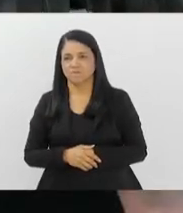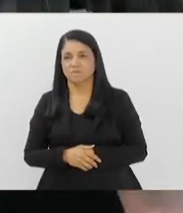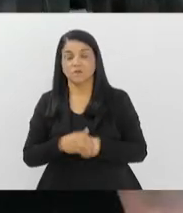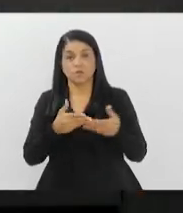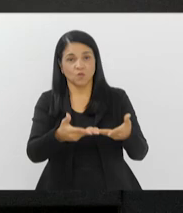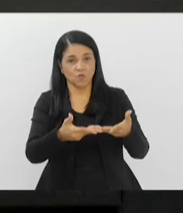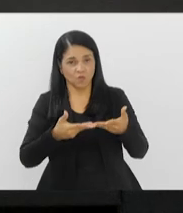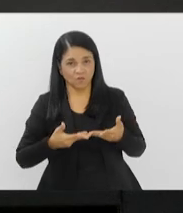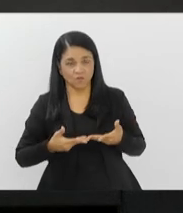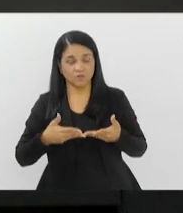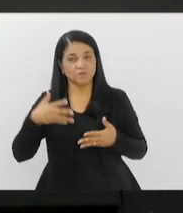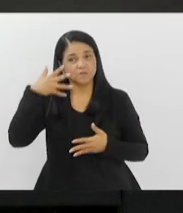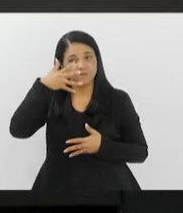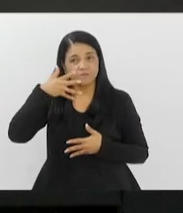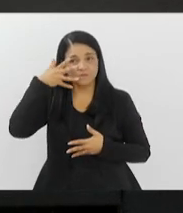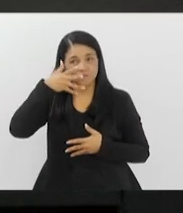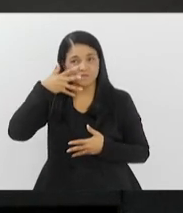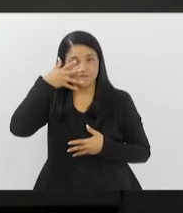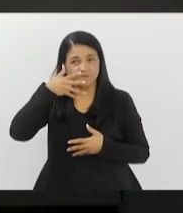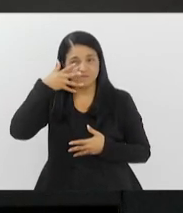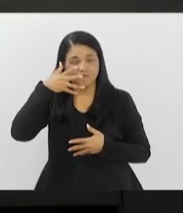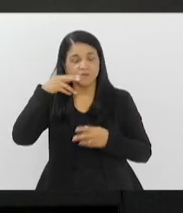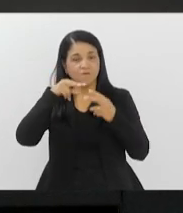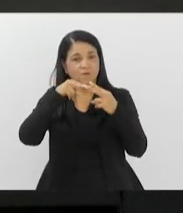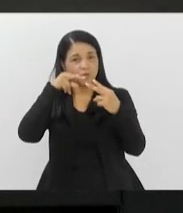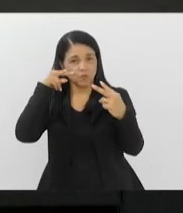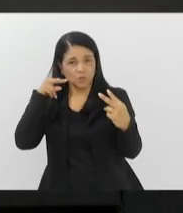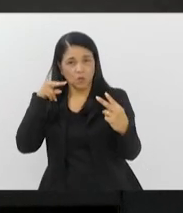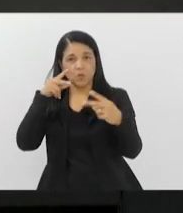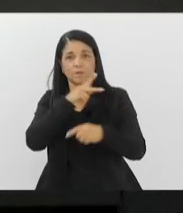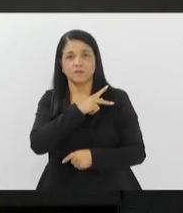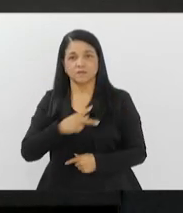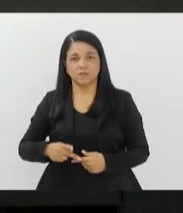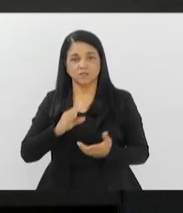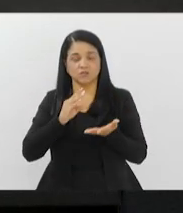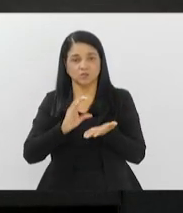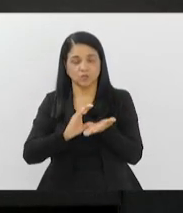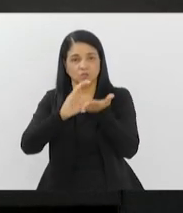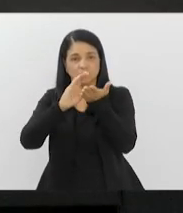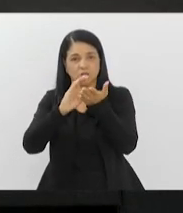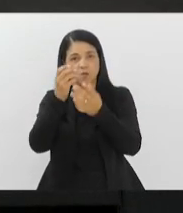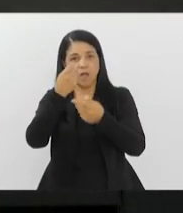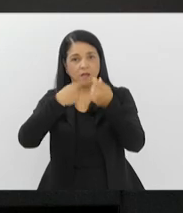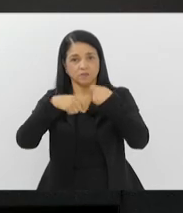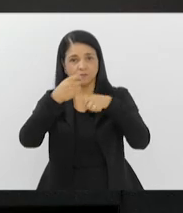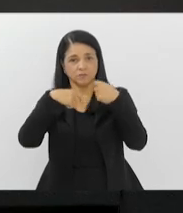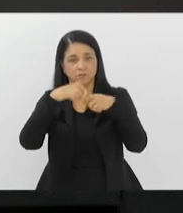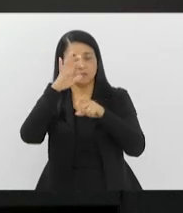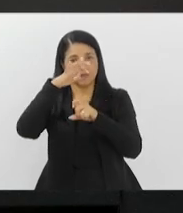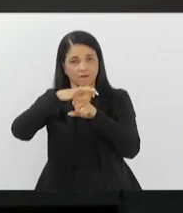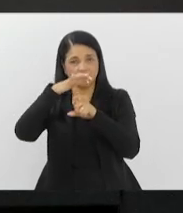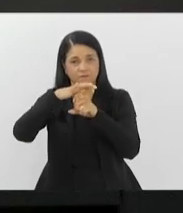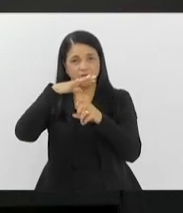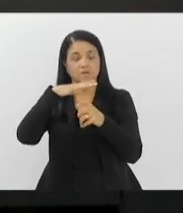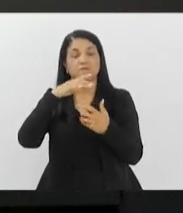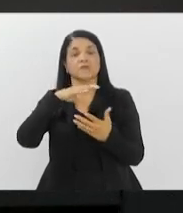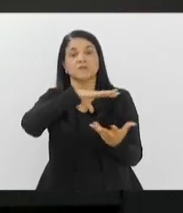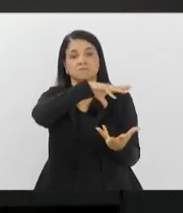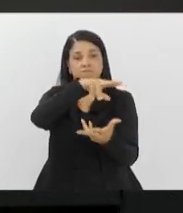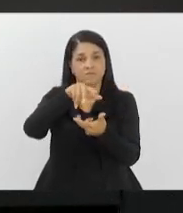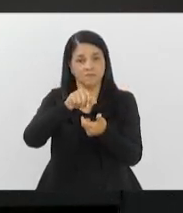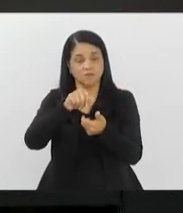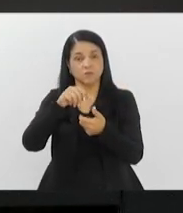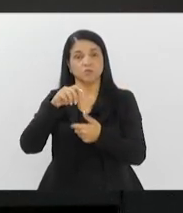Convido para fazer uso da palavra de forma virtual o presidente do Conselho Administrativo da Feira Internacional de Luanda, o